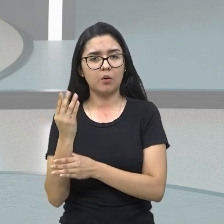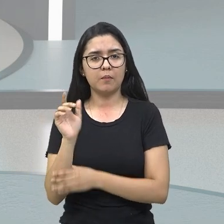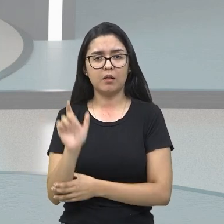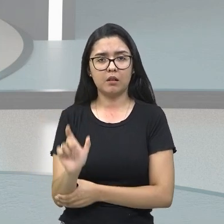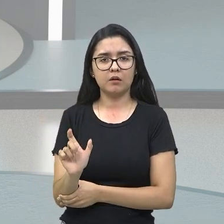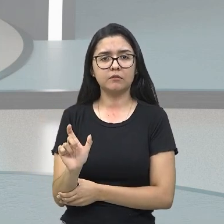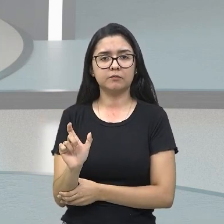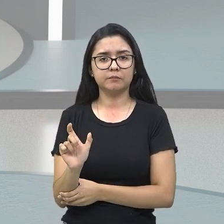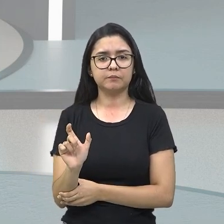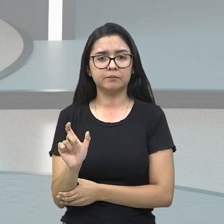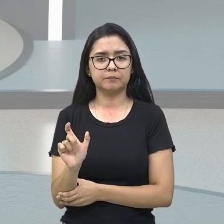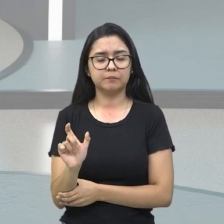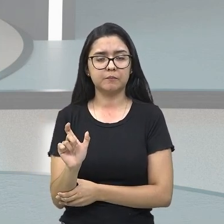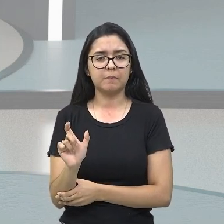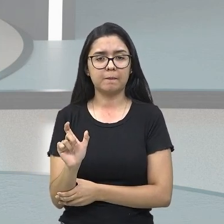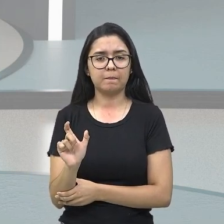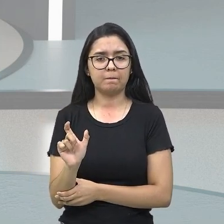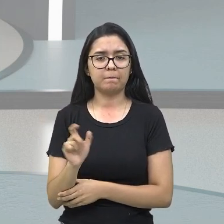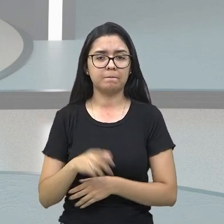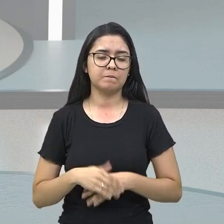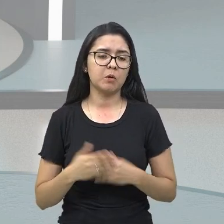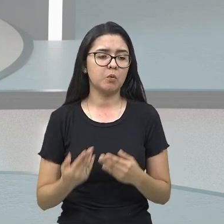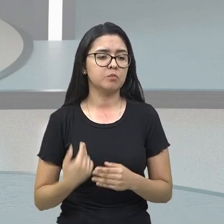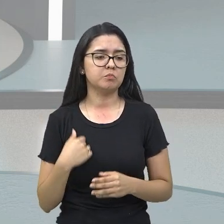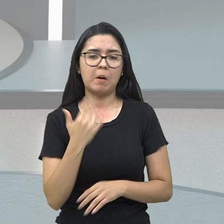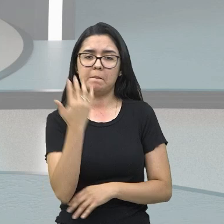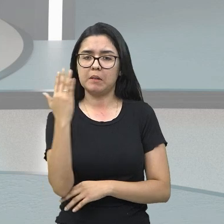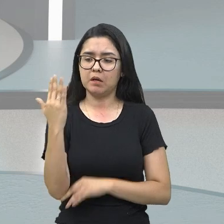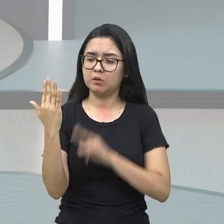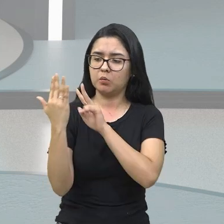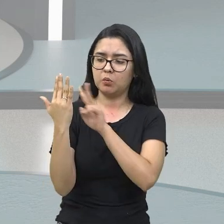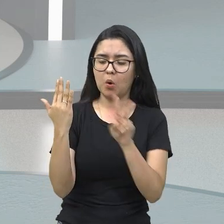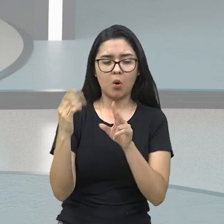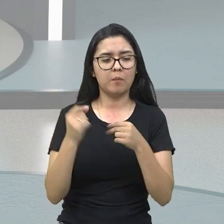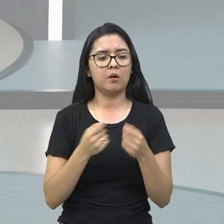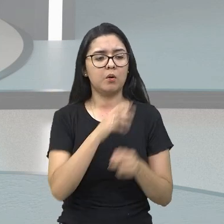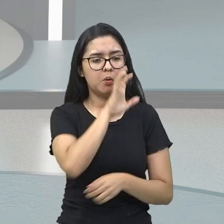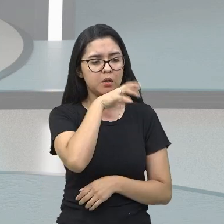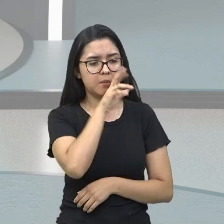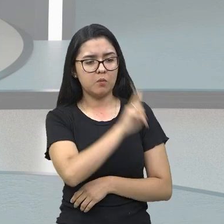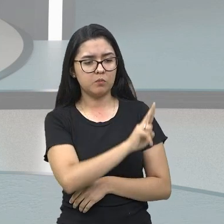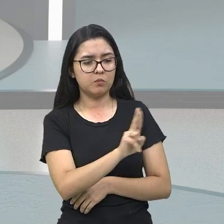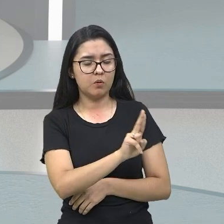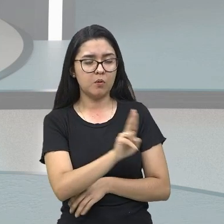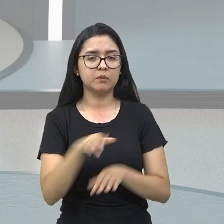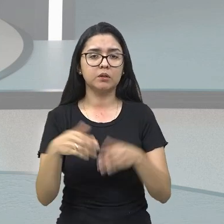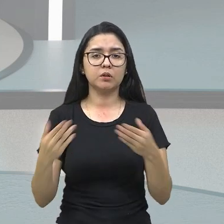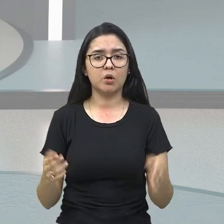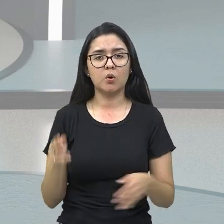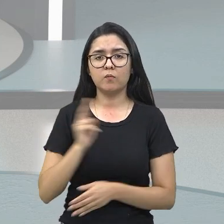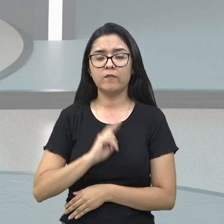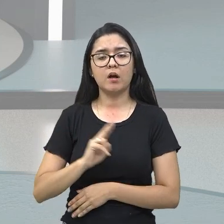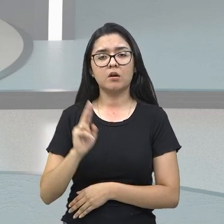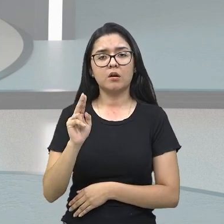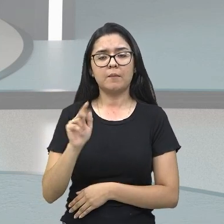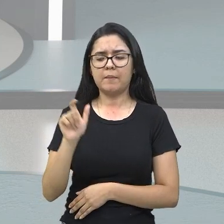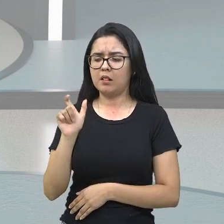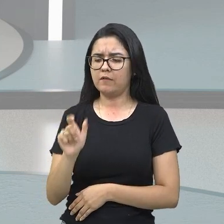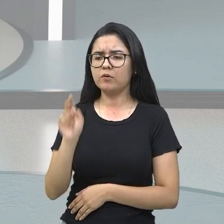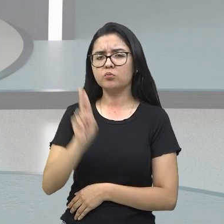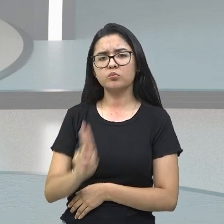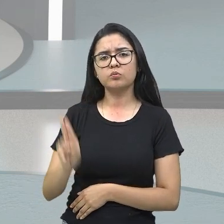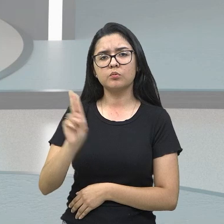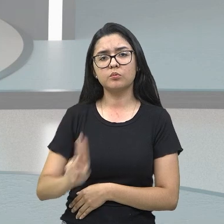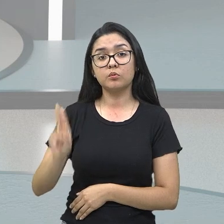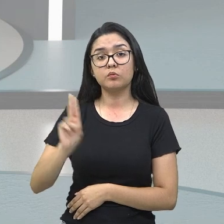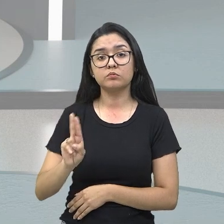quer nomear uma planta, quer nomear um animal, e o uso recorrente daquele termo faz com que essa palavra vai